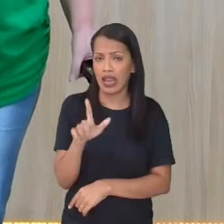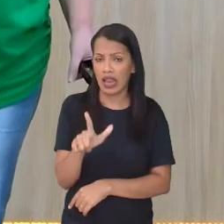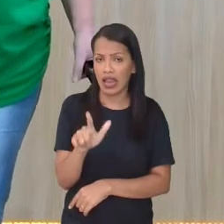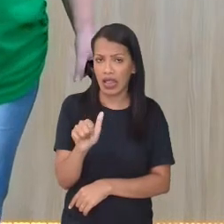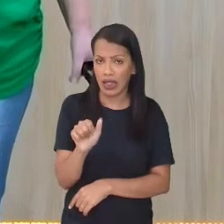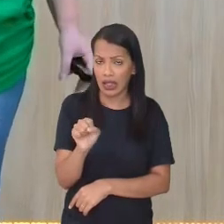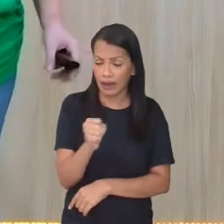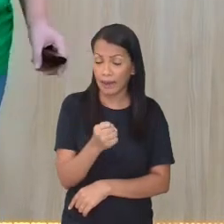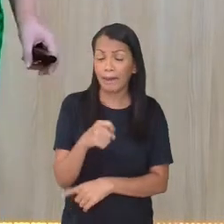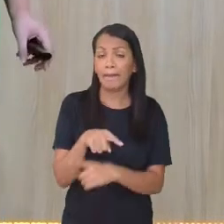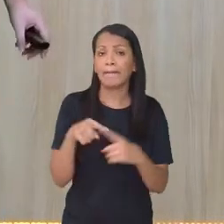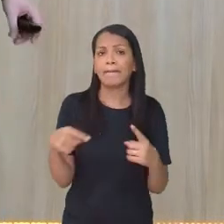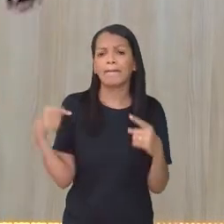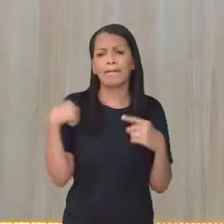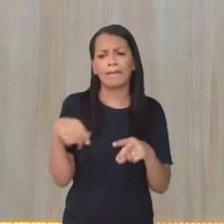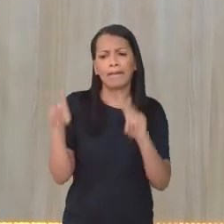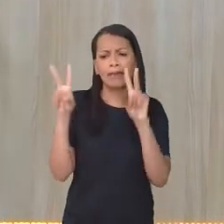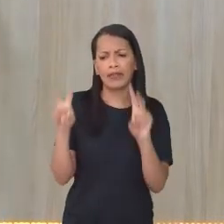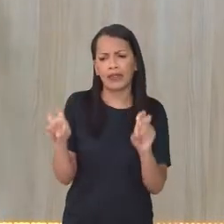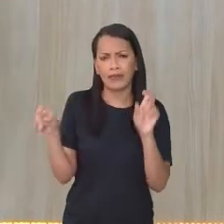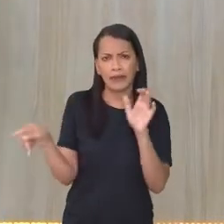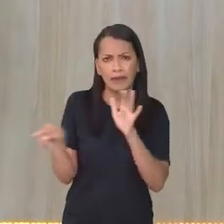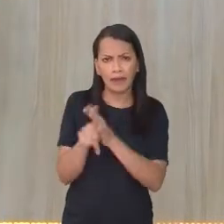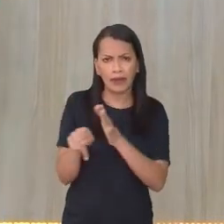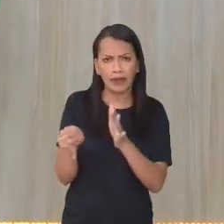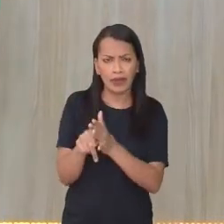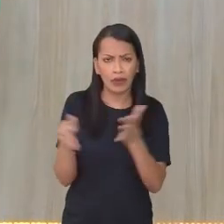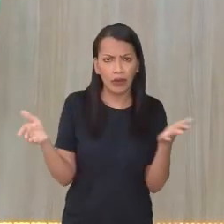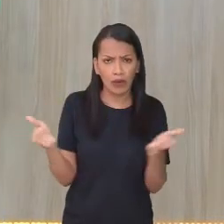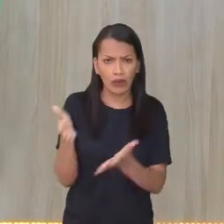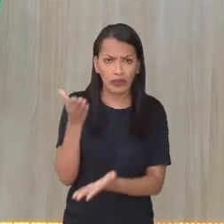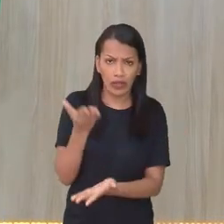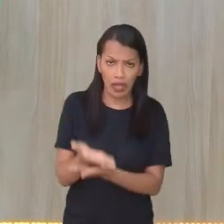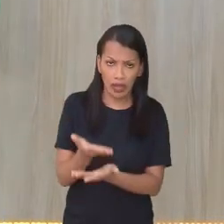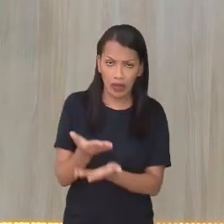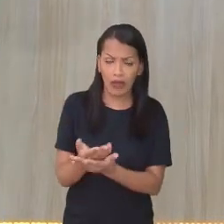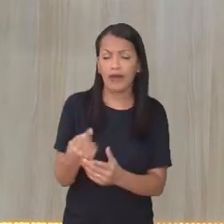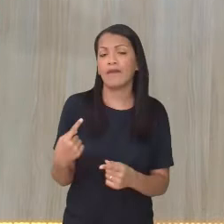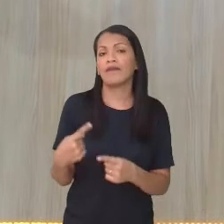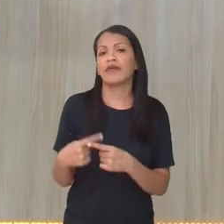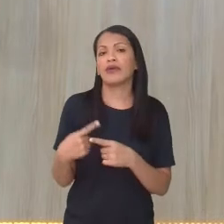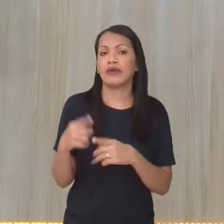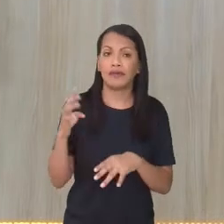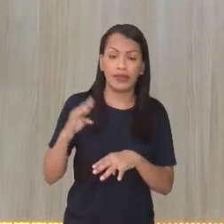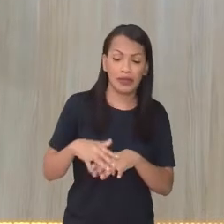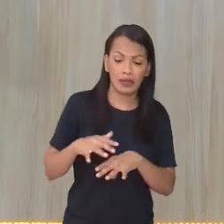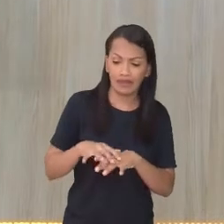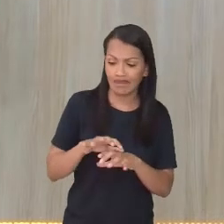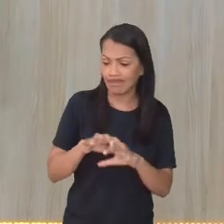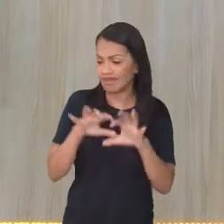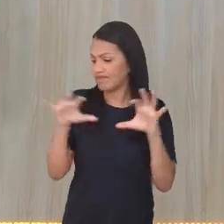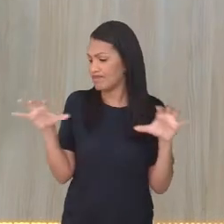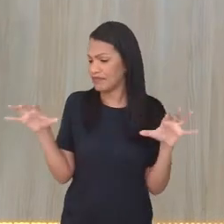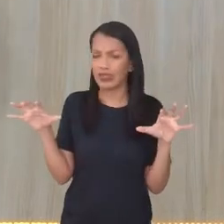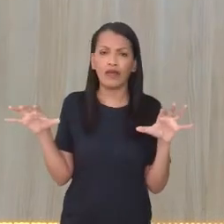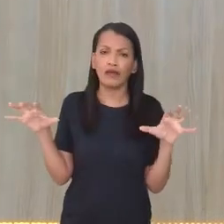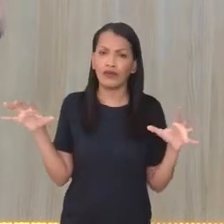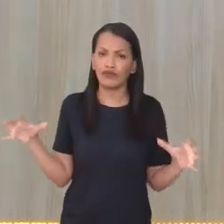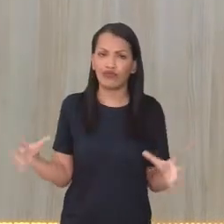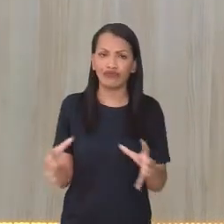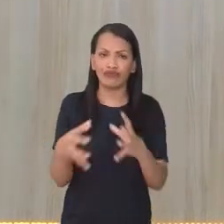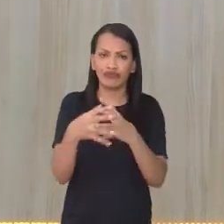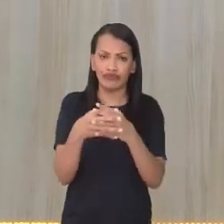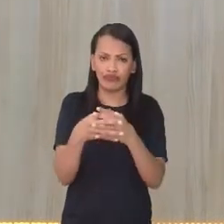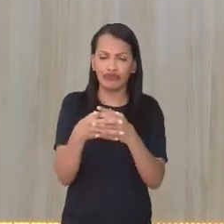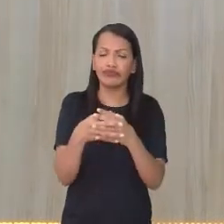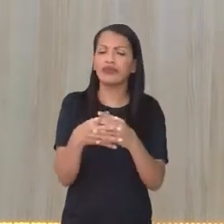é o assunto específico da aula. Agora, claro que eu tenho que falar dela. Matemática não é separado, matemática está tudo junto. E